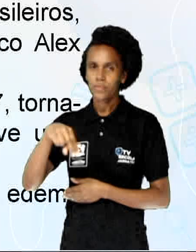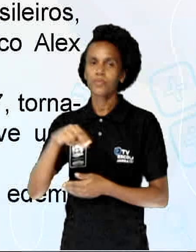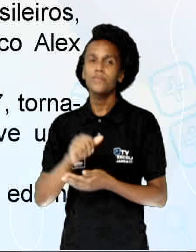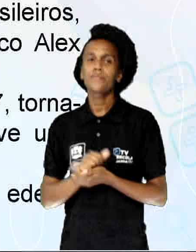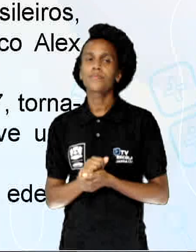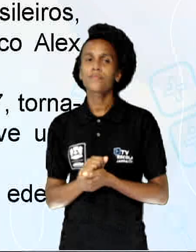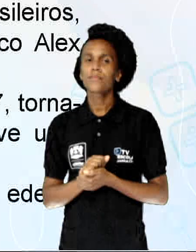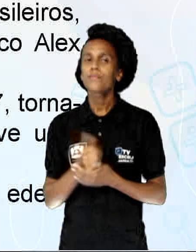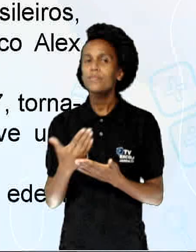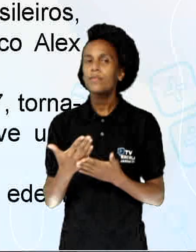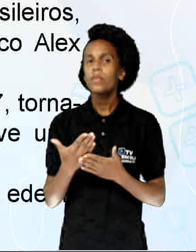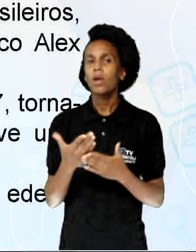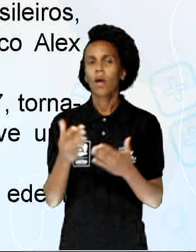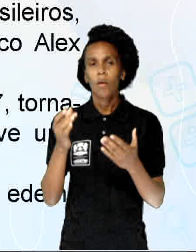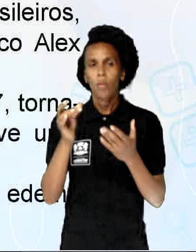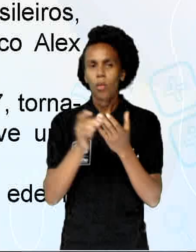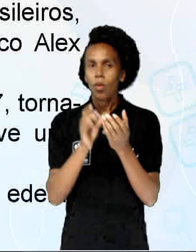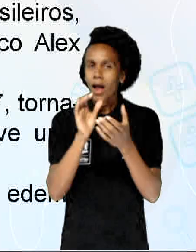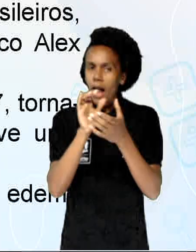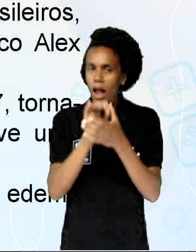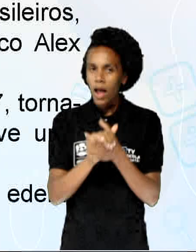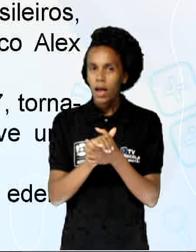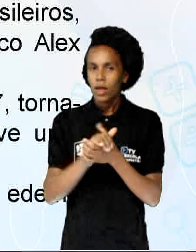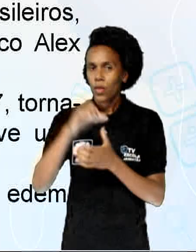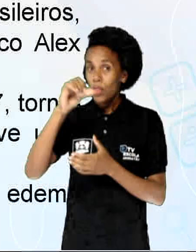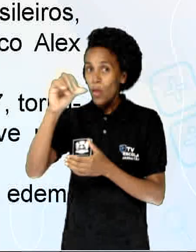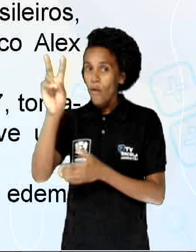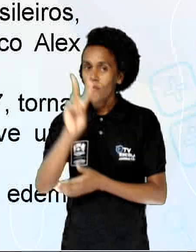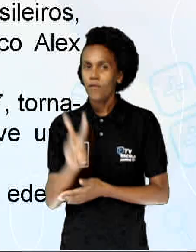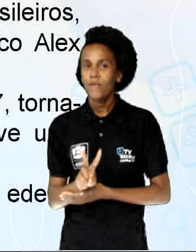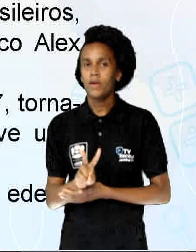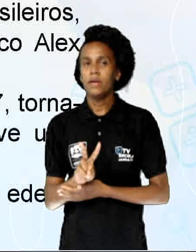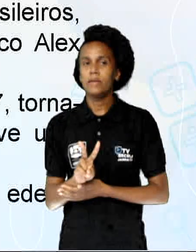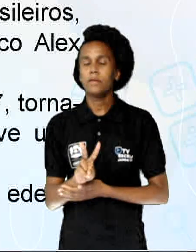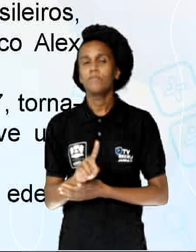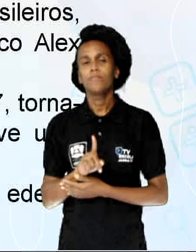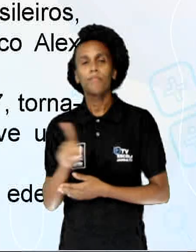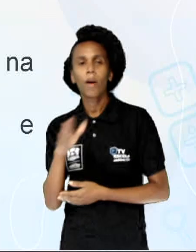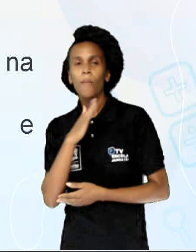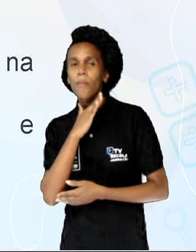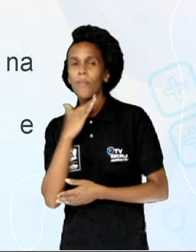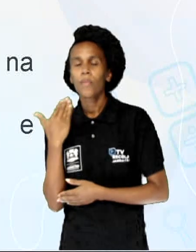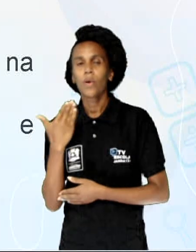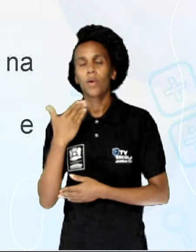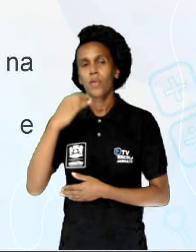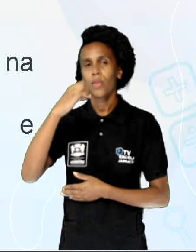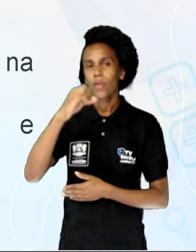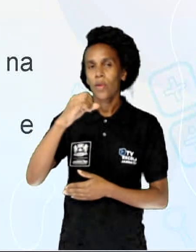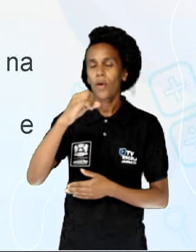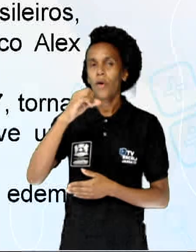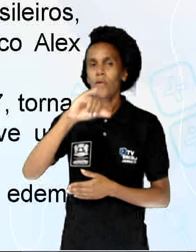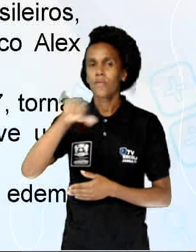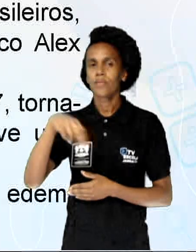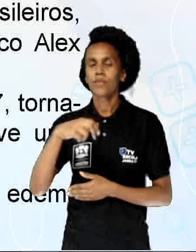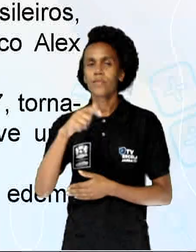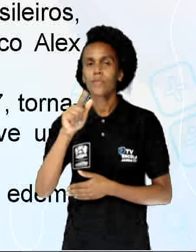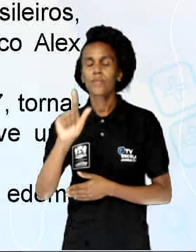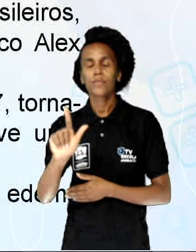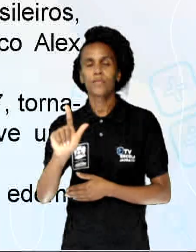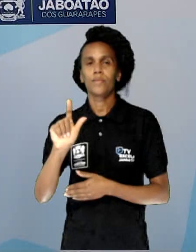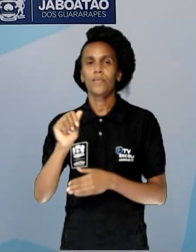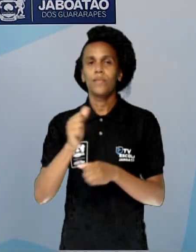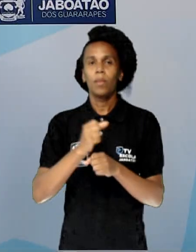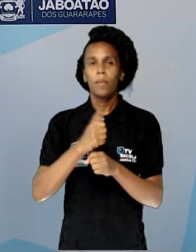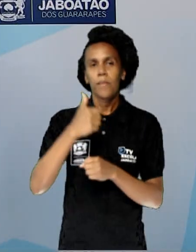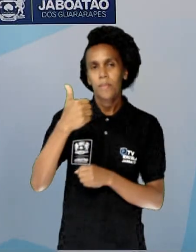artista morre em 9 de julho de 1980, vítima de um edema pulmonar. Pois é, pessoal.